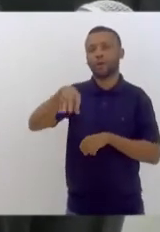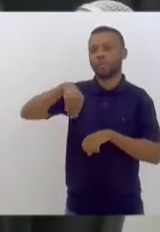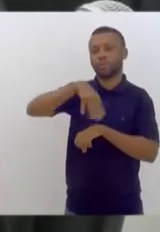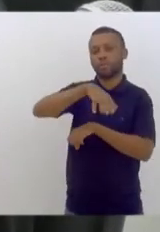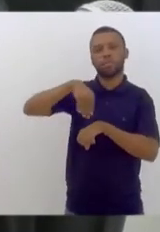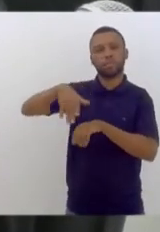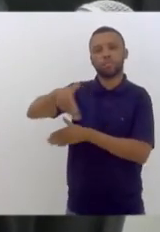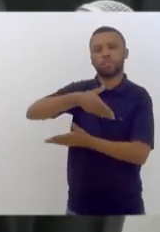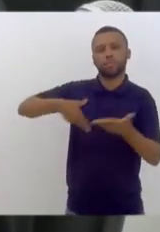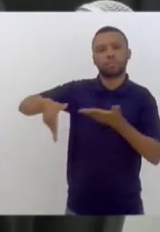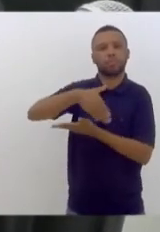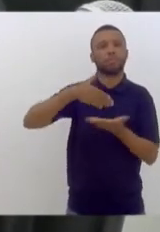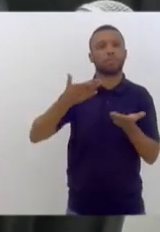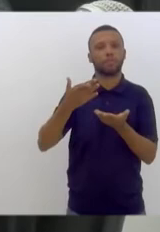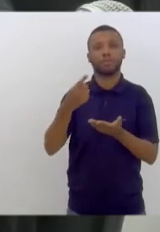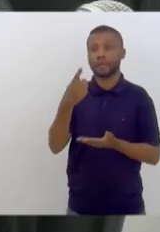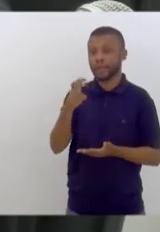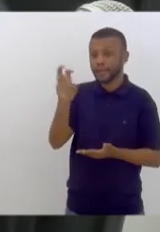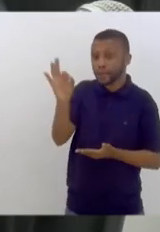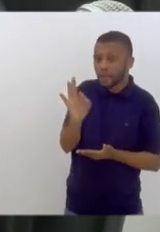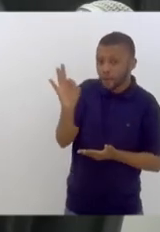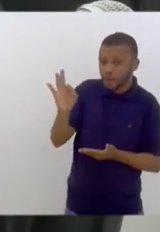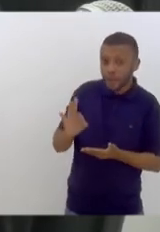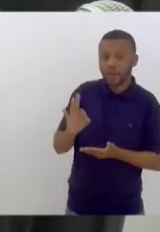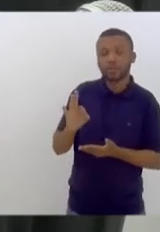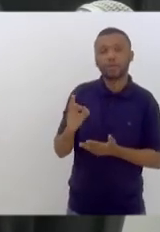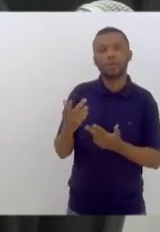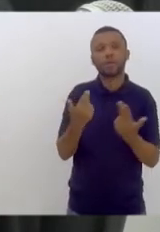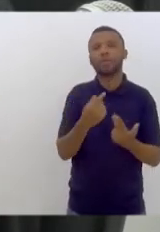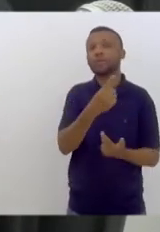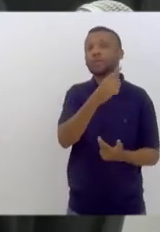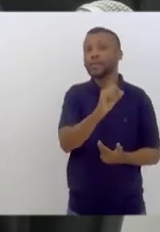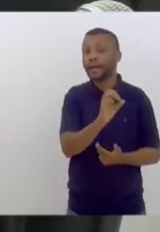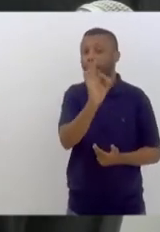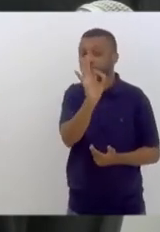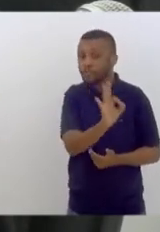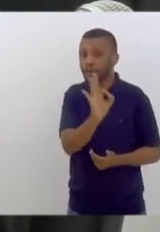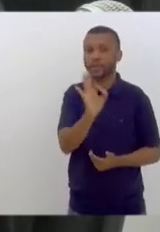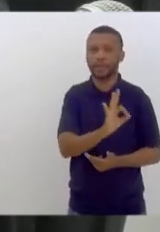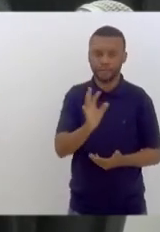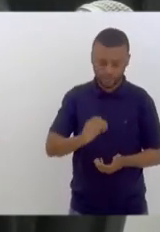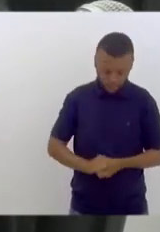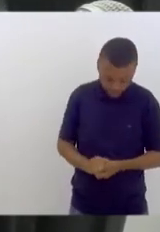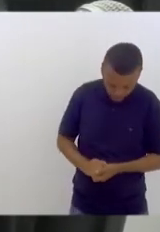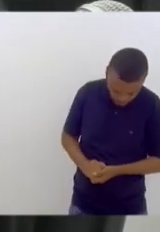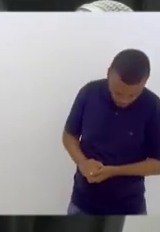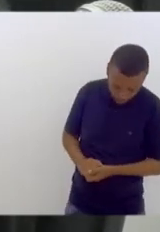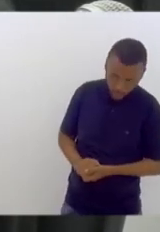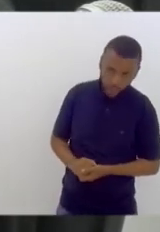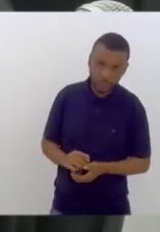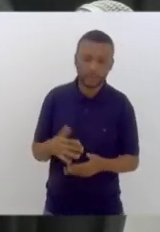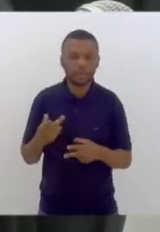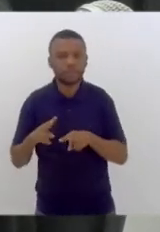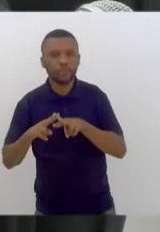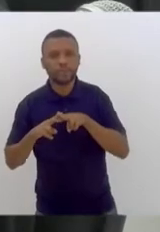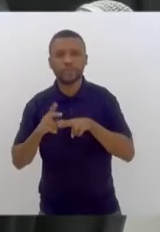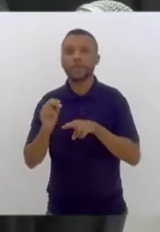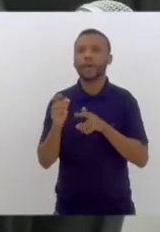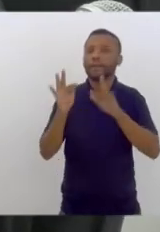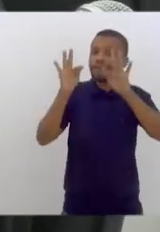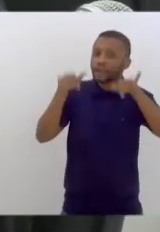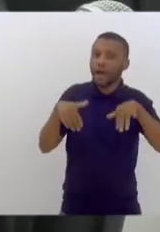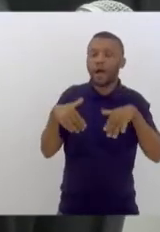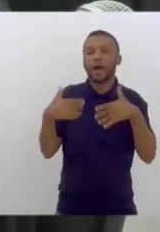né, tanto os 15% quanto os 10%. Né. Então, nesse sentido, terminada a